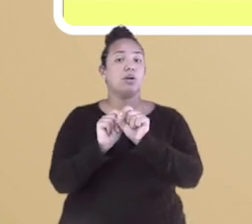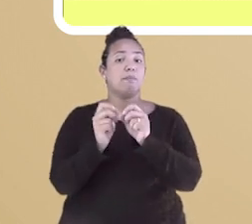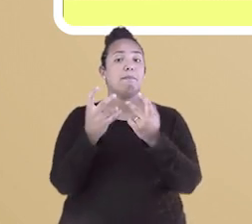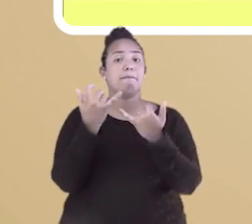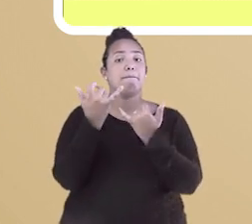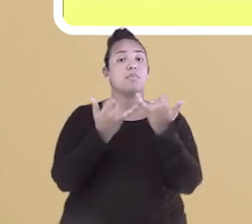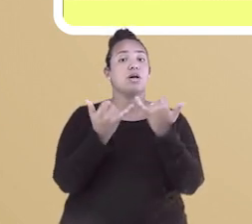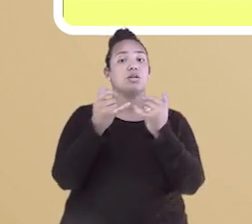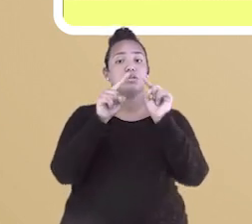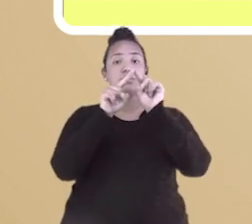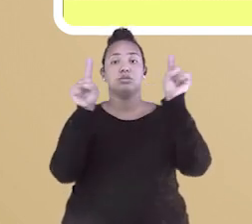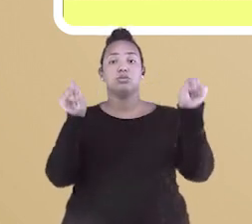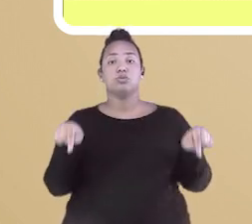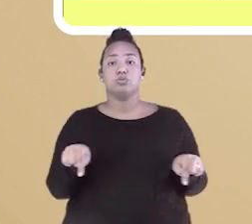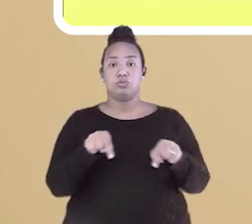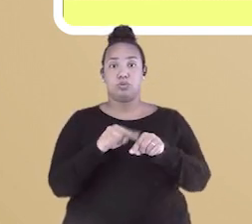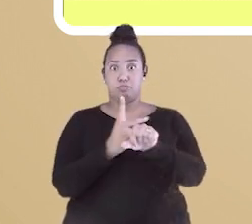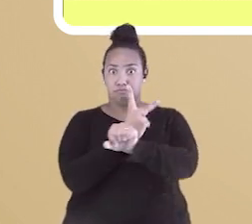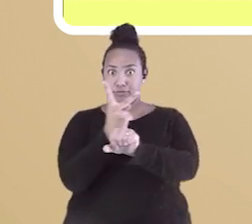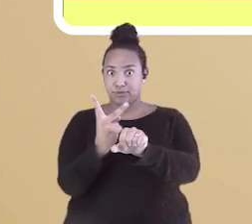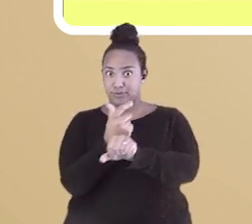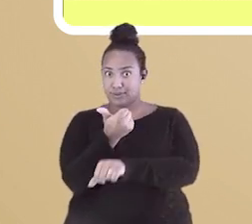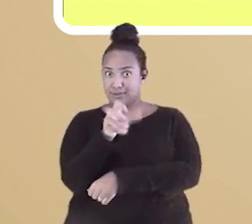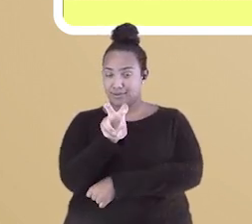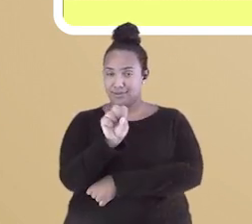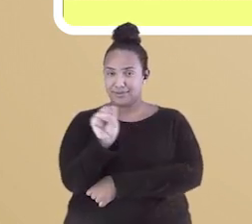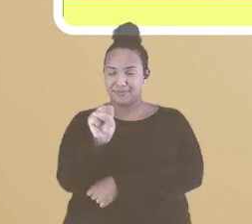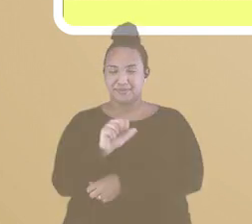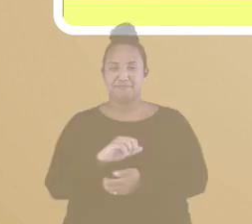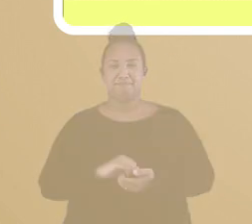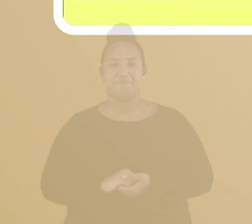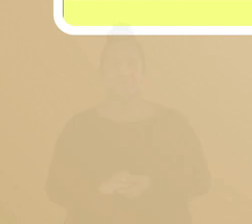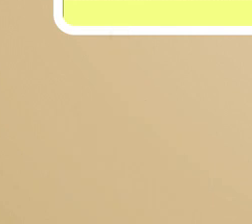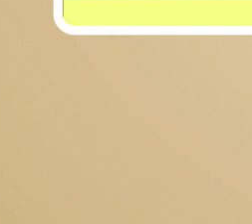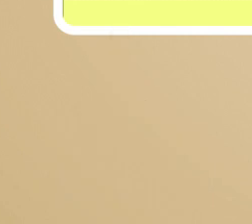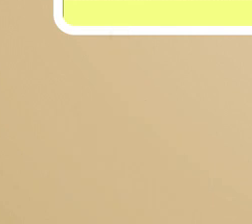um quadrado, valendo 15 segundos.